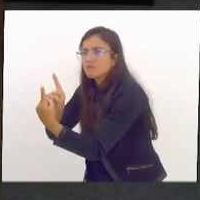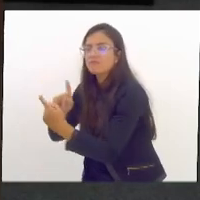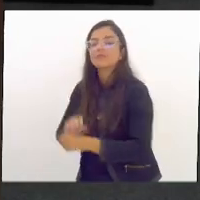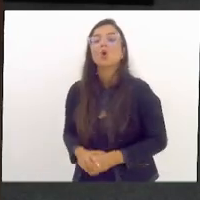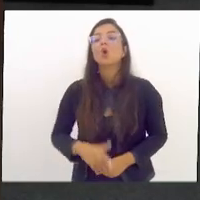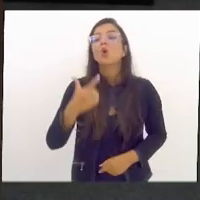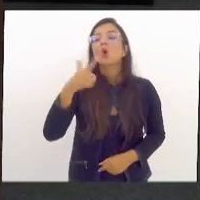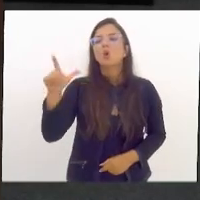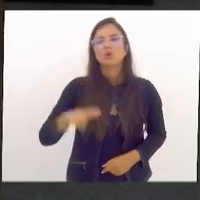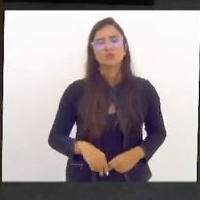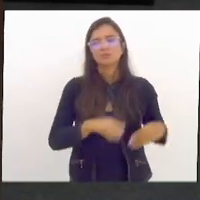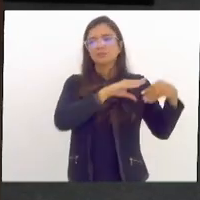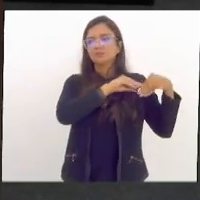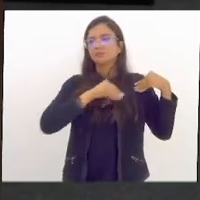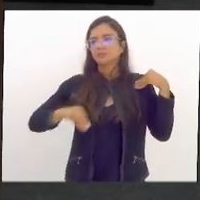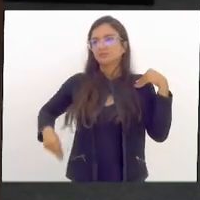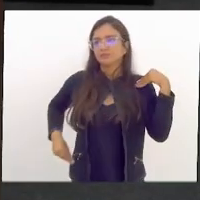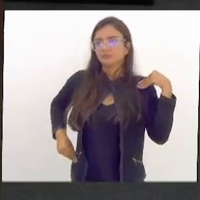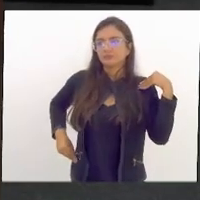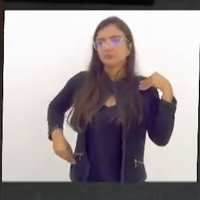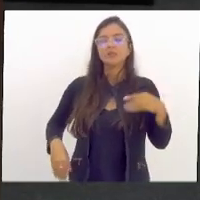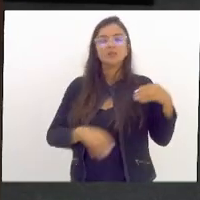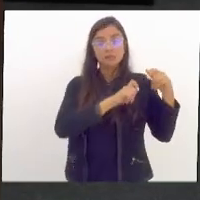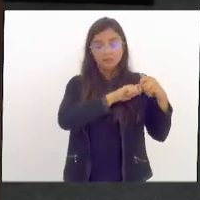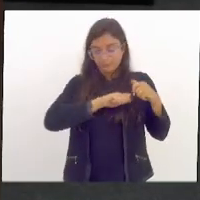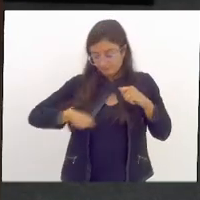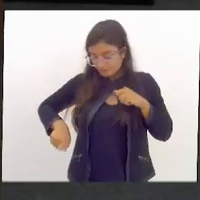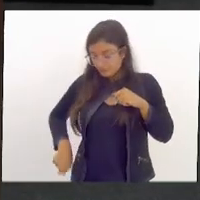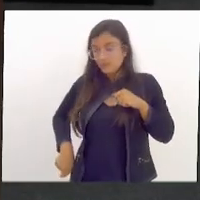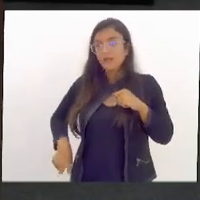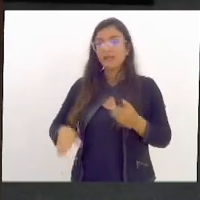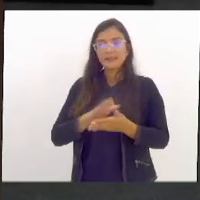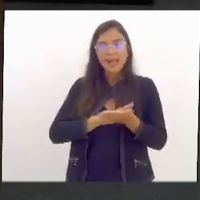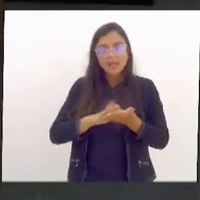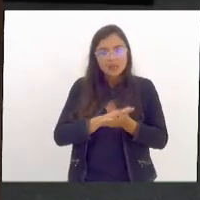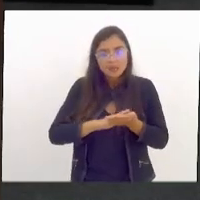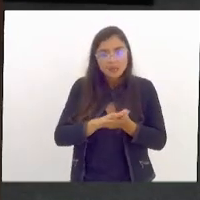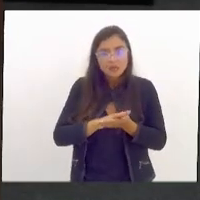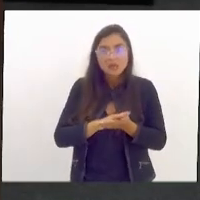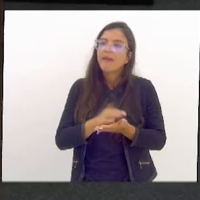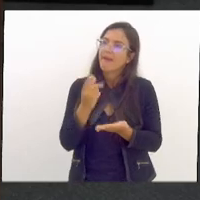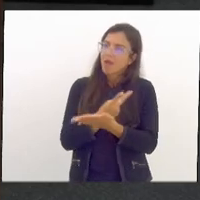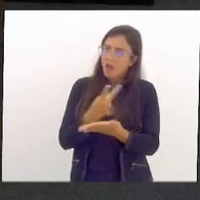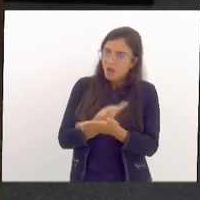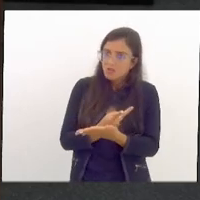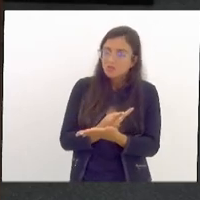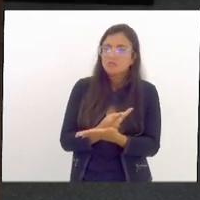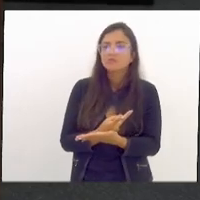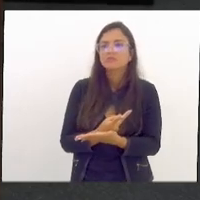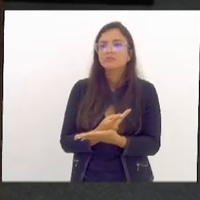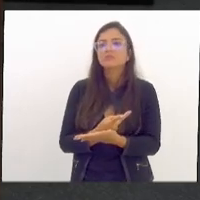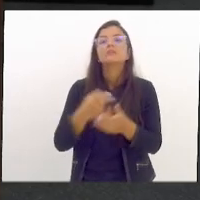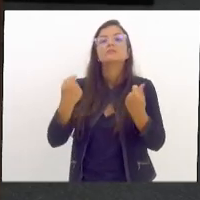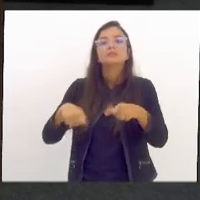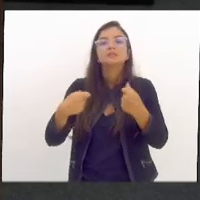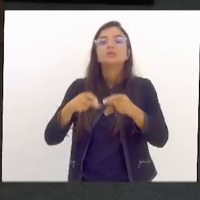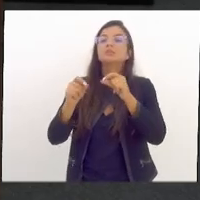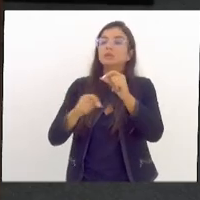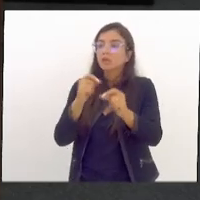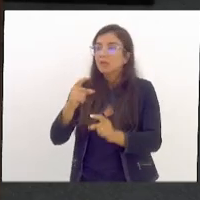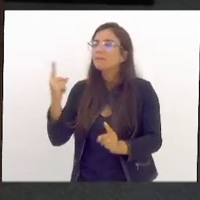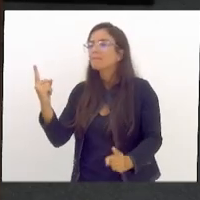segurança. Andar sem o cinto de segurança é infração. Então, ele quer a abordagem